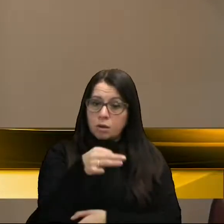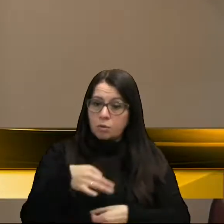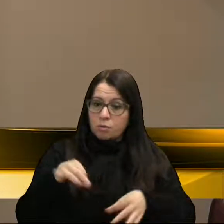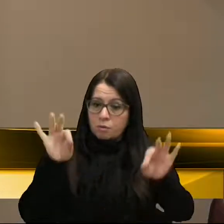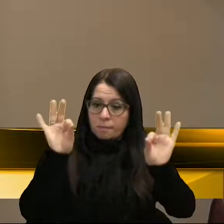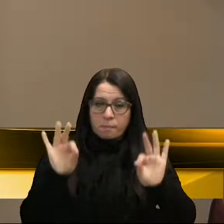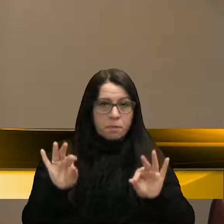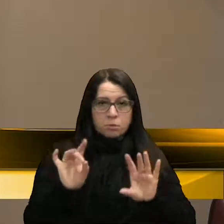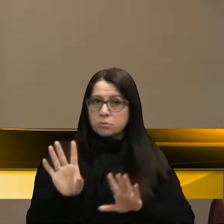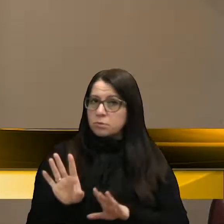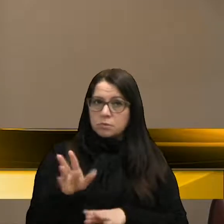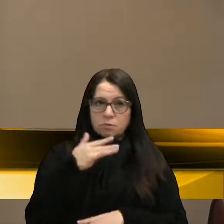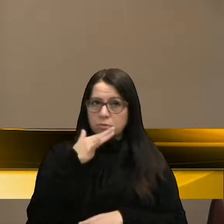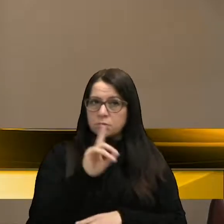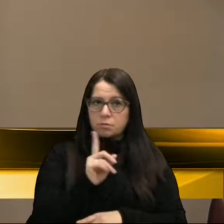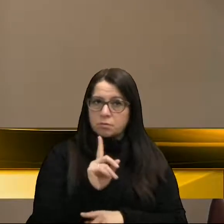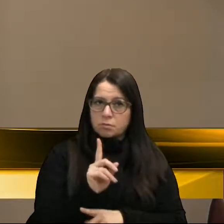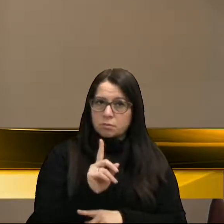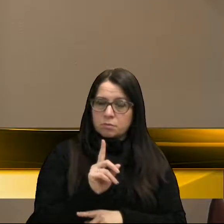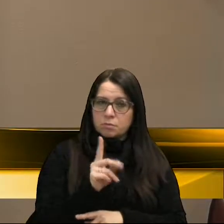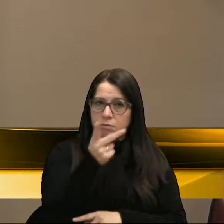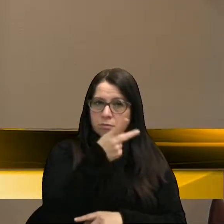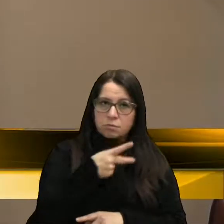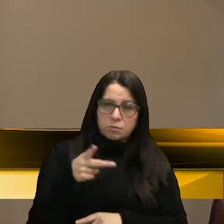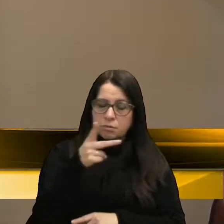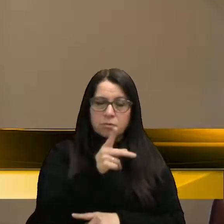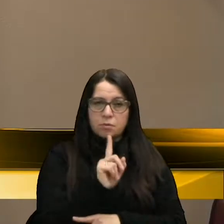pano colorido com desenho.